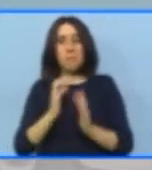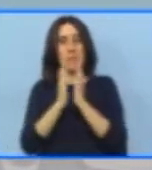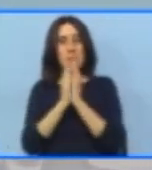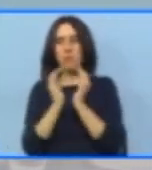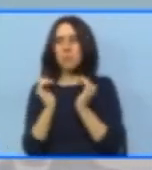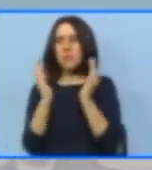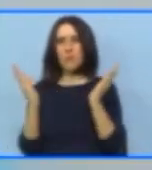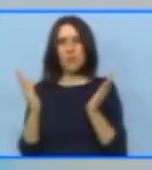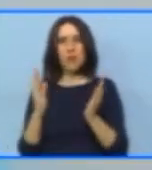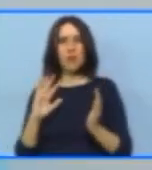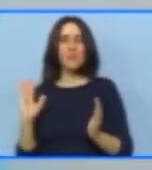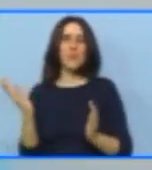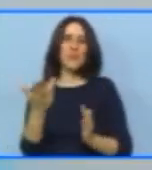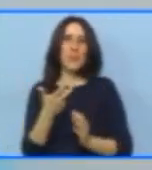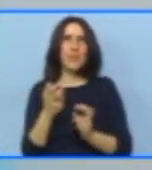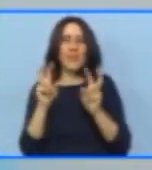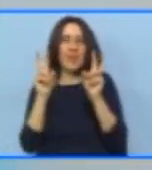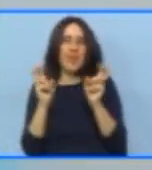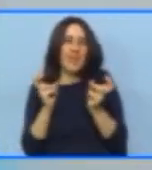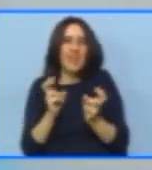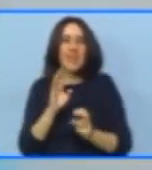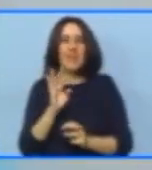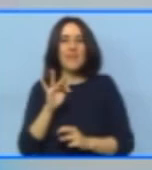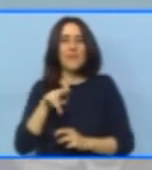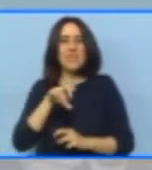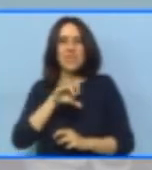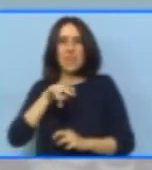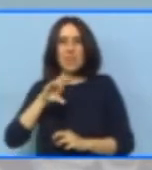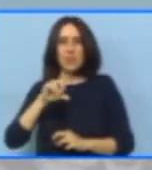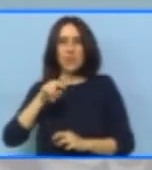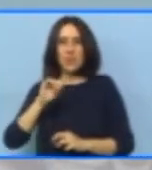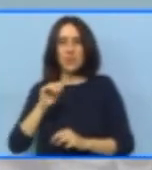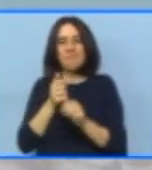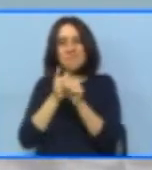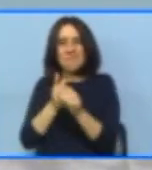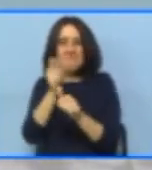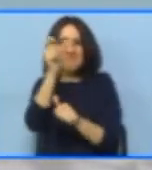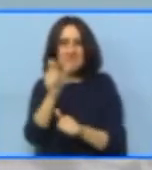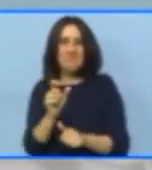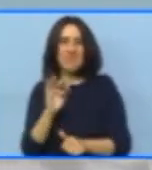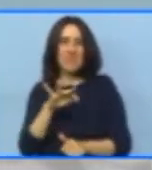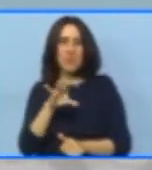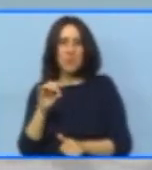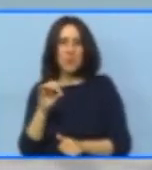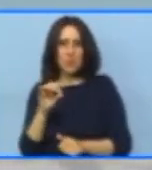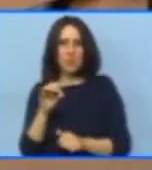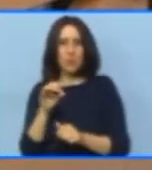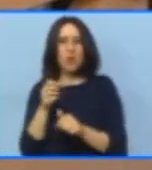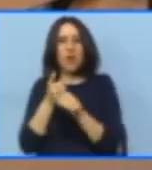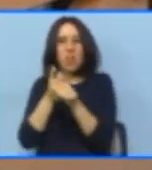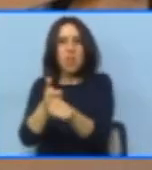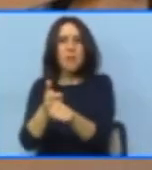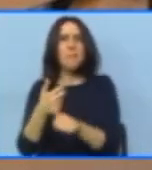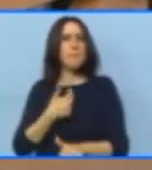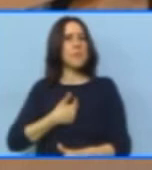Igreja, muitos franciscanos ou seguidores de Francisco neste aspecto, e não tanto cristãos? Há